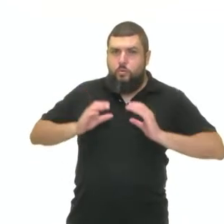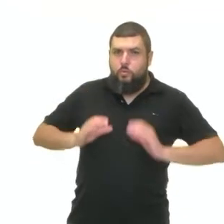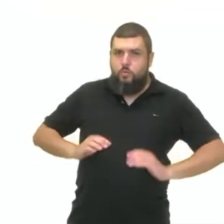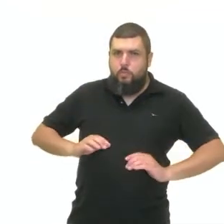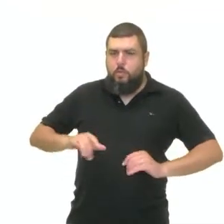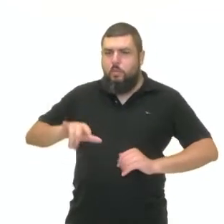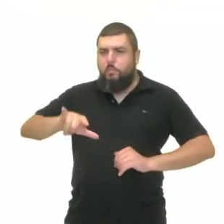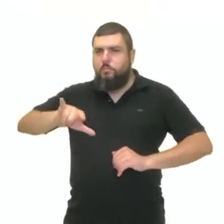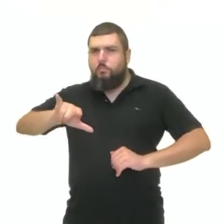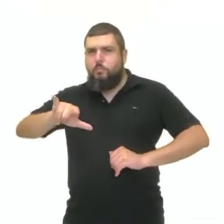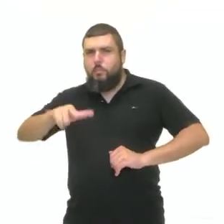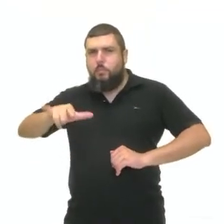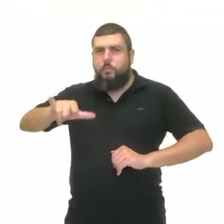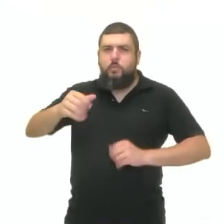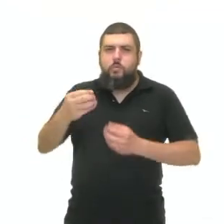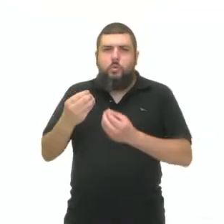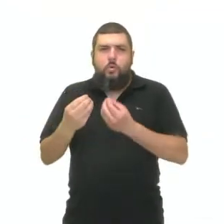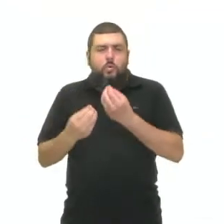de dados na internet.